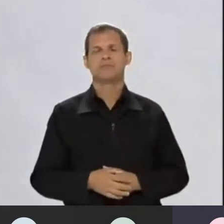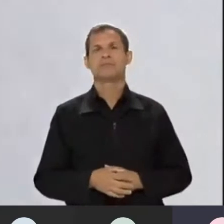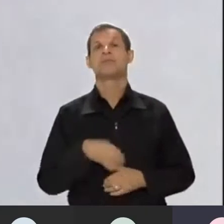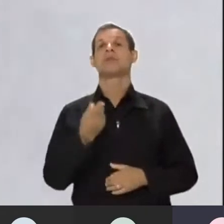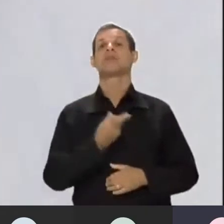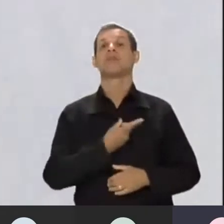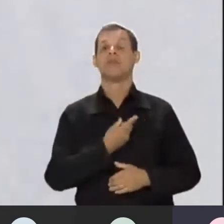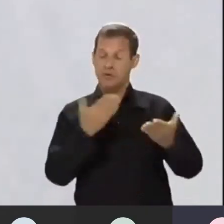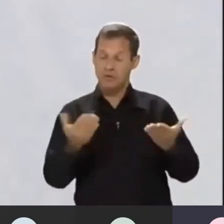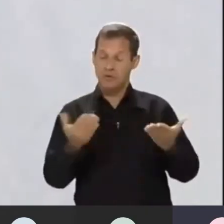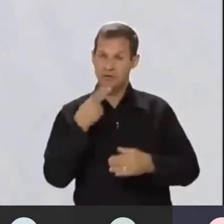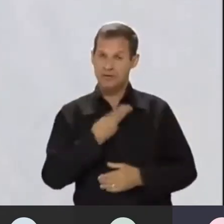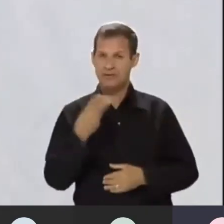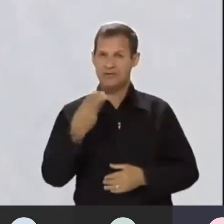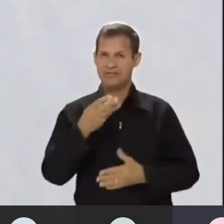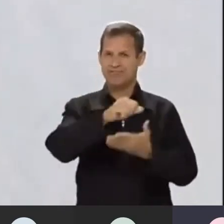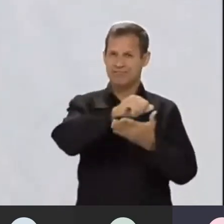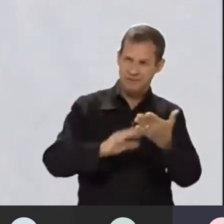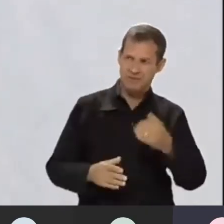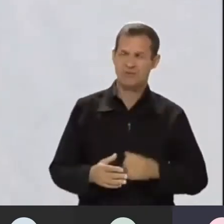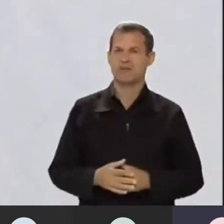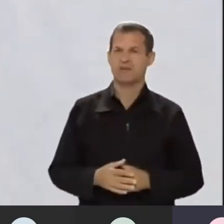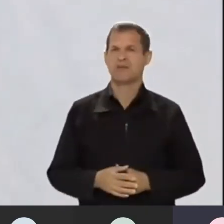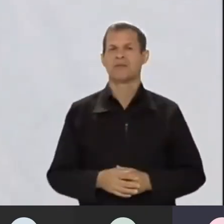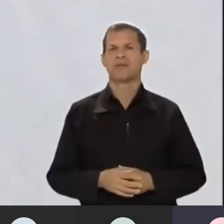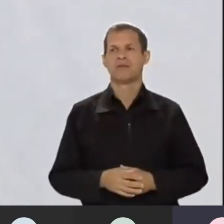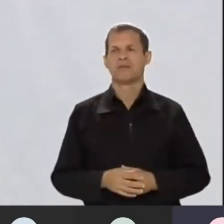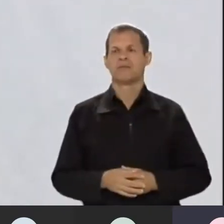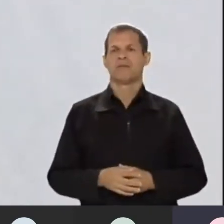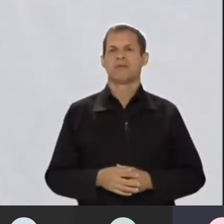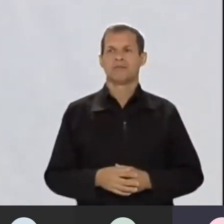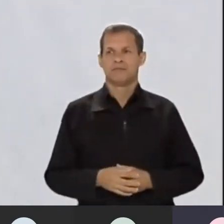que nós vamos desenvolver agora a nossa terceira atividade.